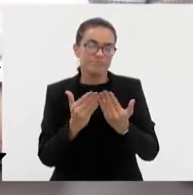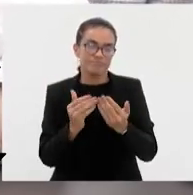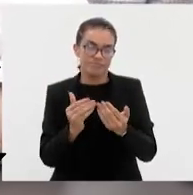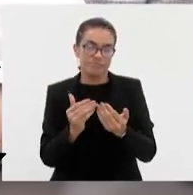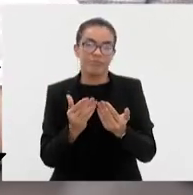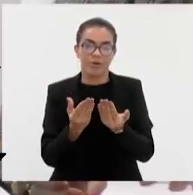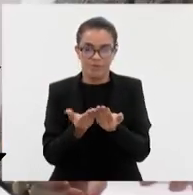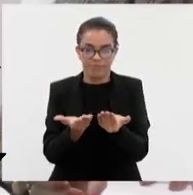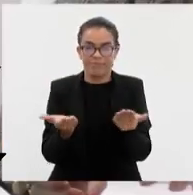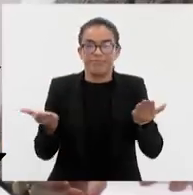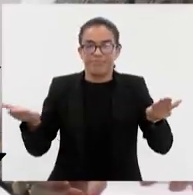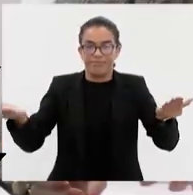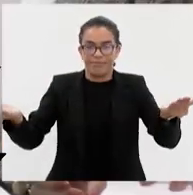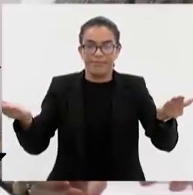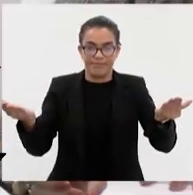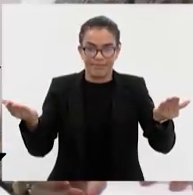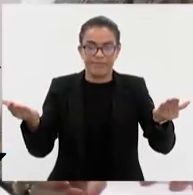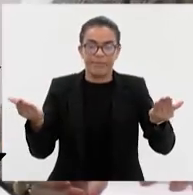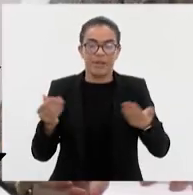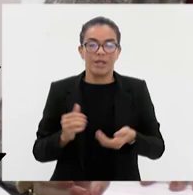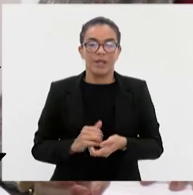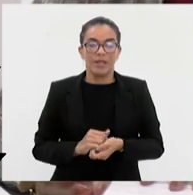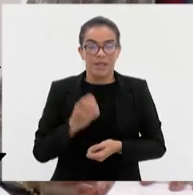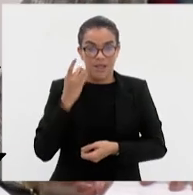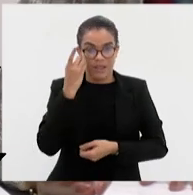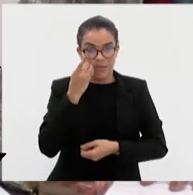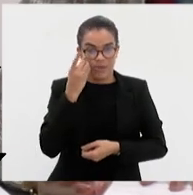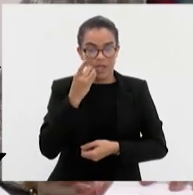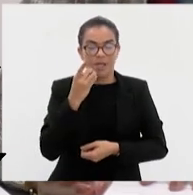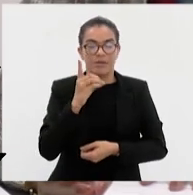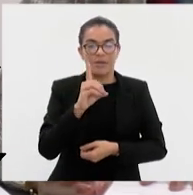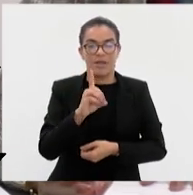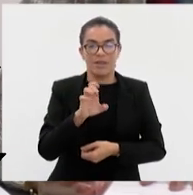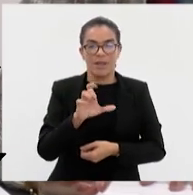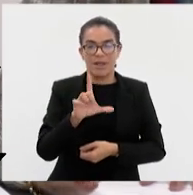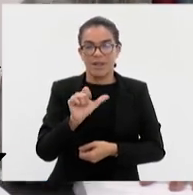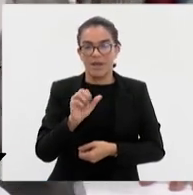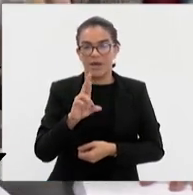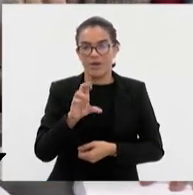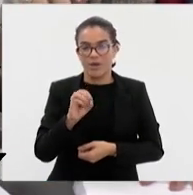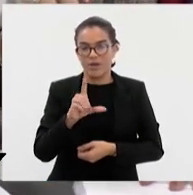Vista concedida, deputado Mink e deputado Guilherme Dellaroli. Obrigado.